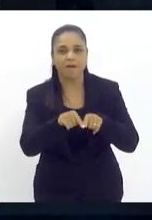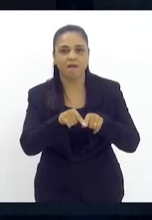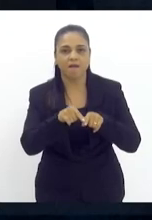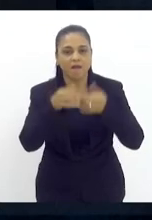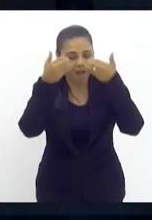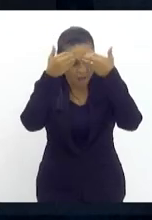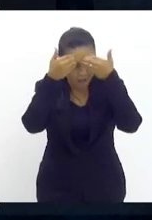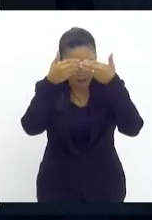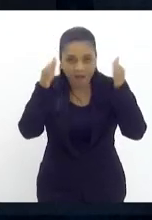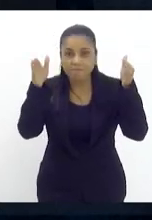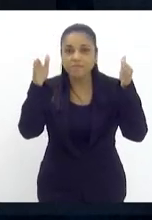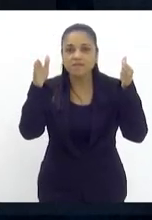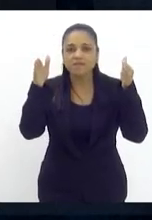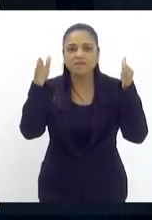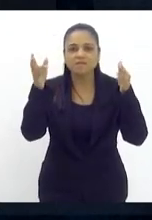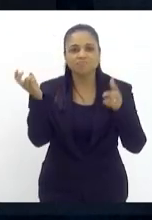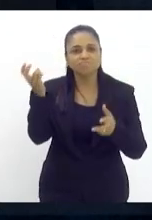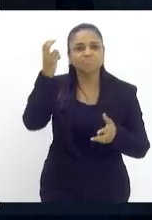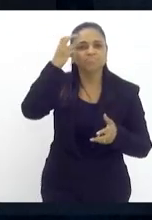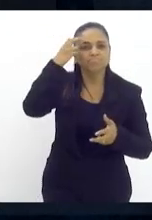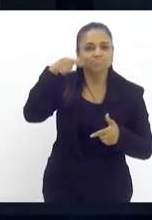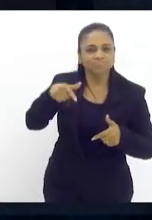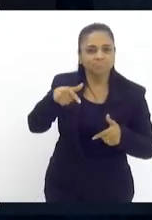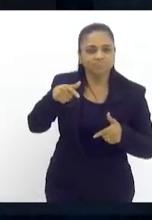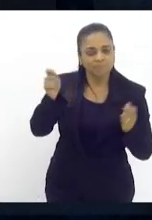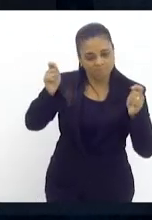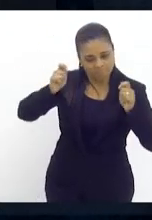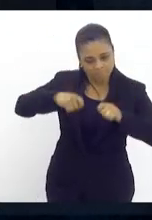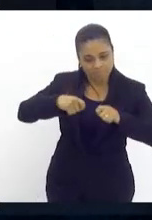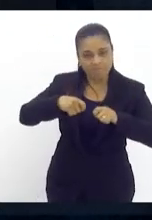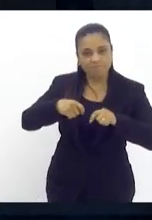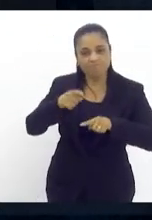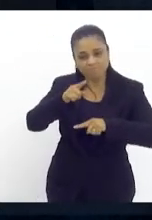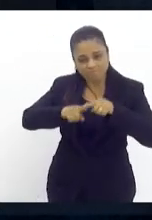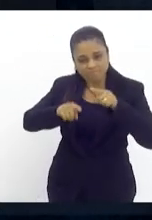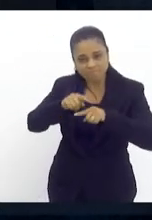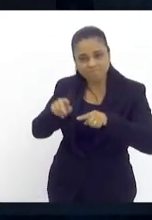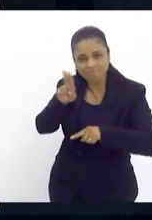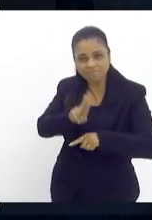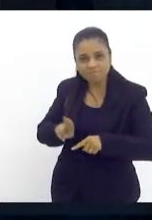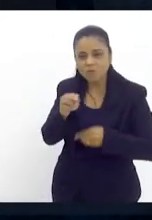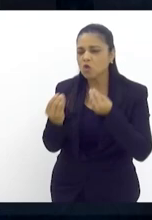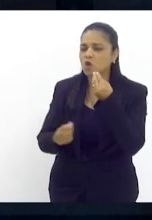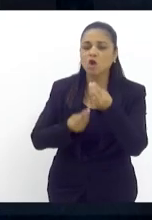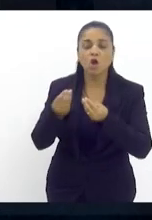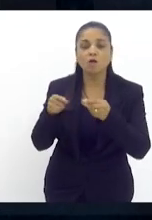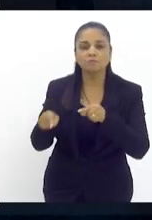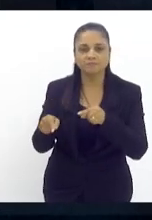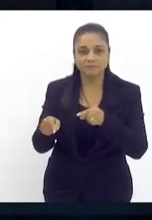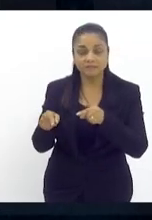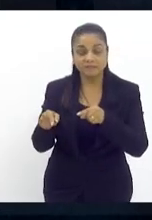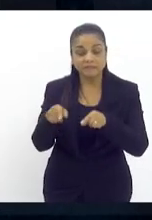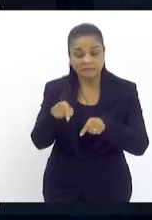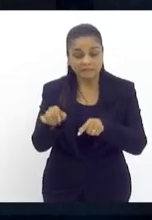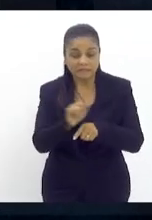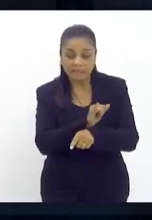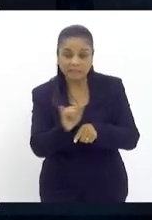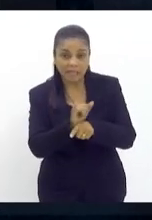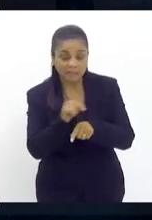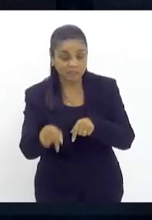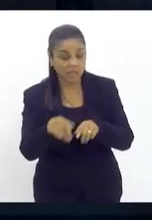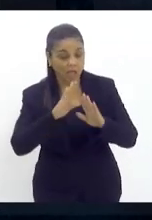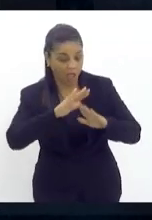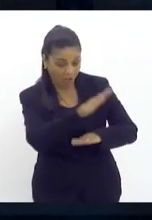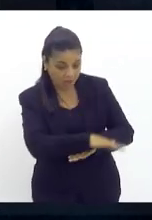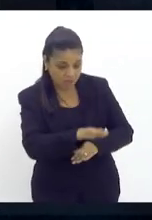Abrir a inteligência, abrir a capacidade, dar ferramentas. E, ao mesmo tempo, se essa criança está na escola, essa escola